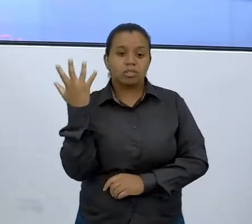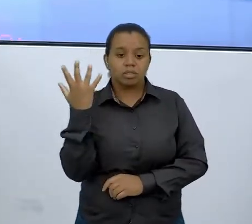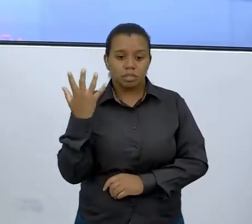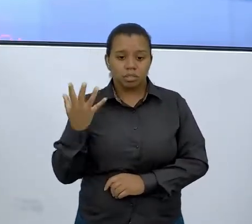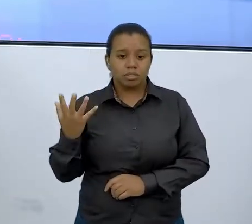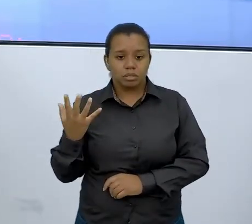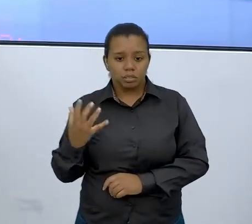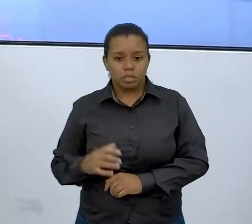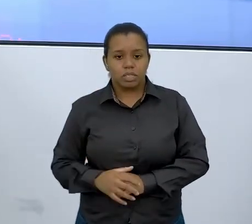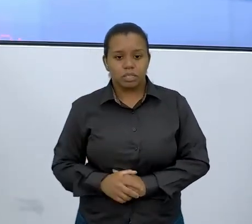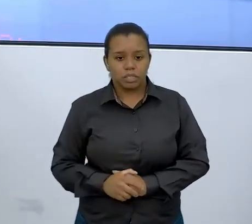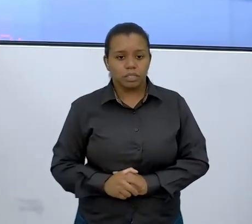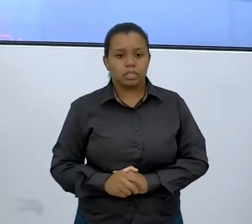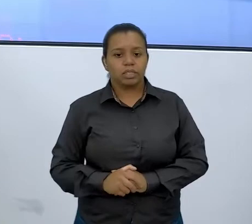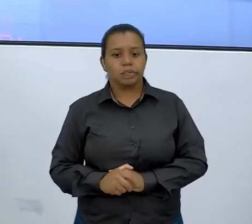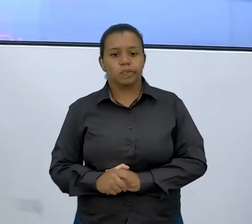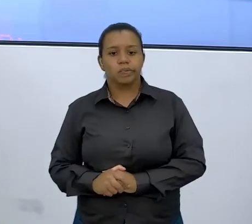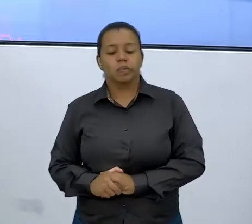maneira